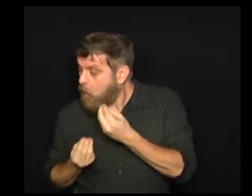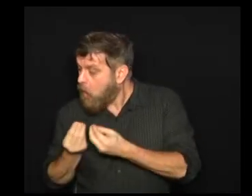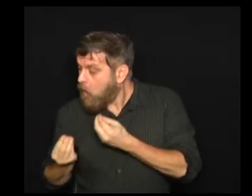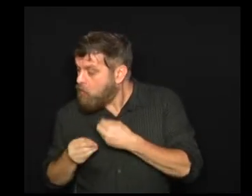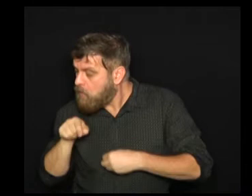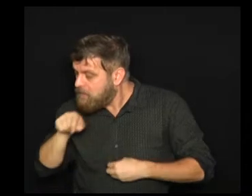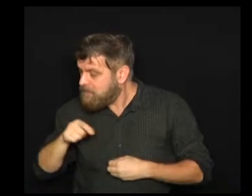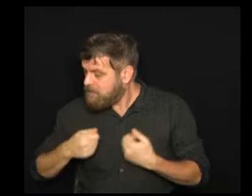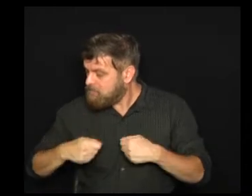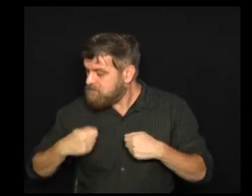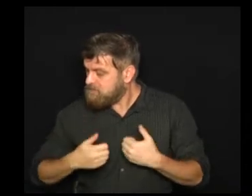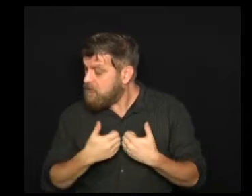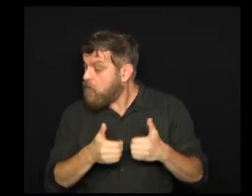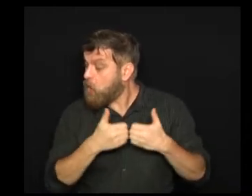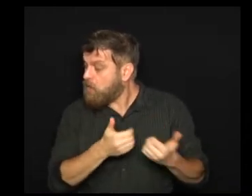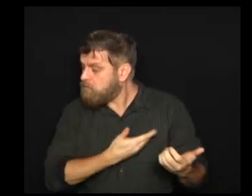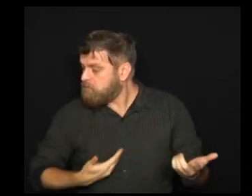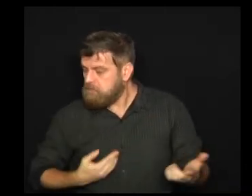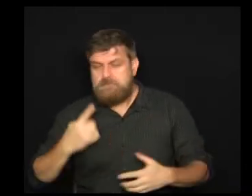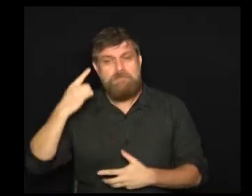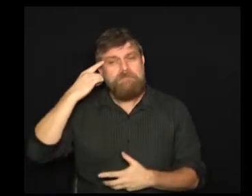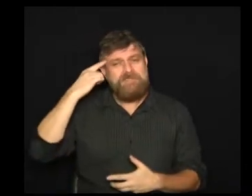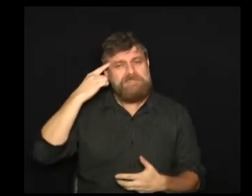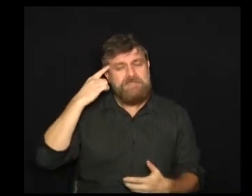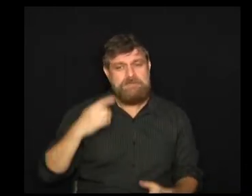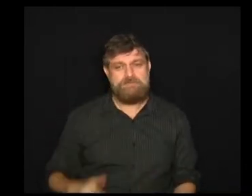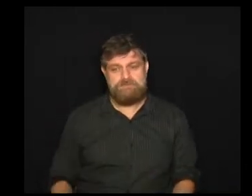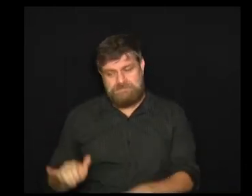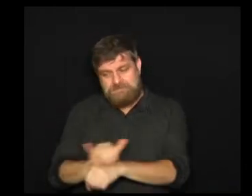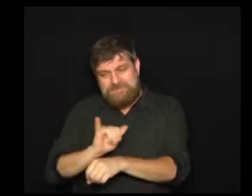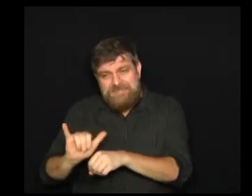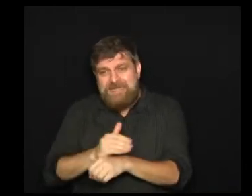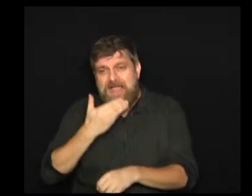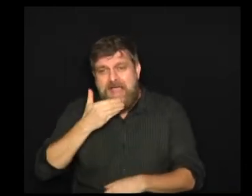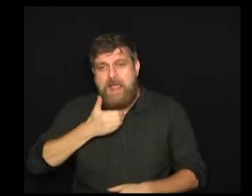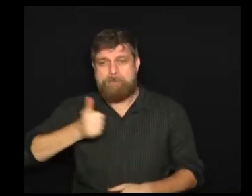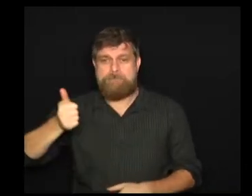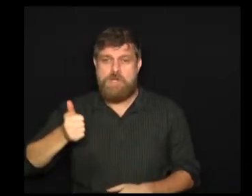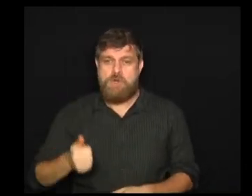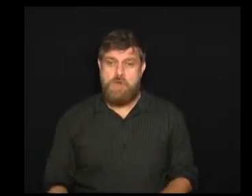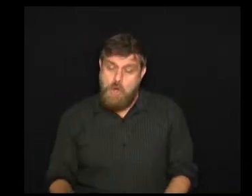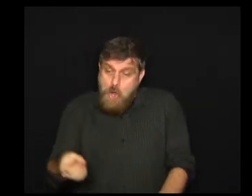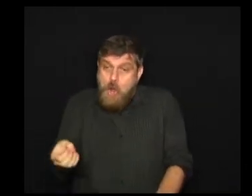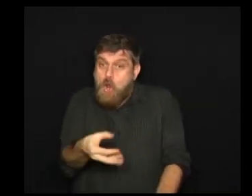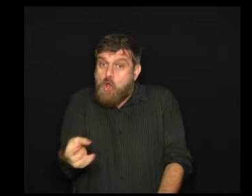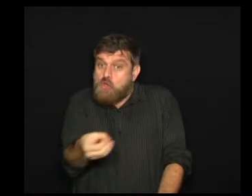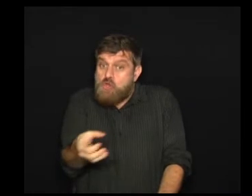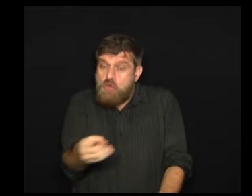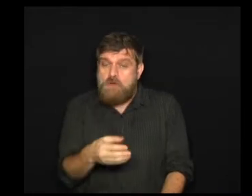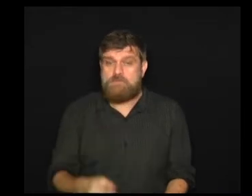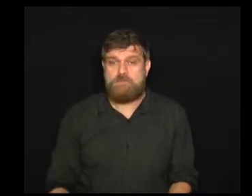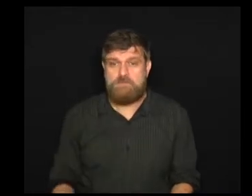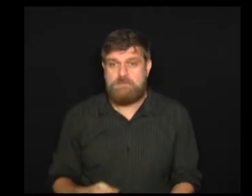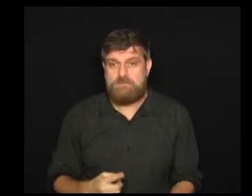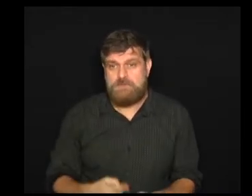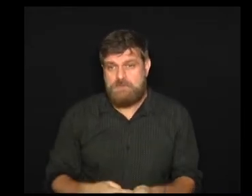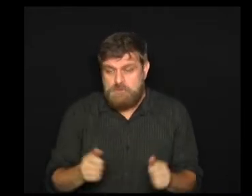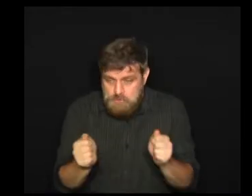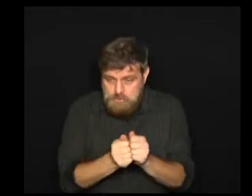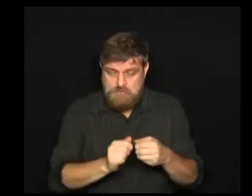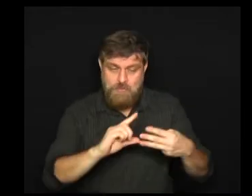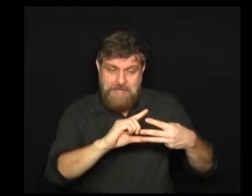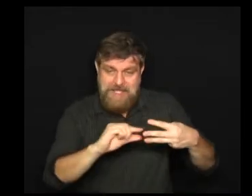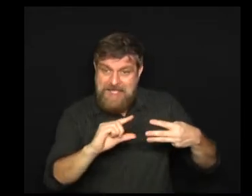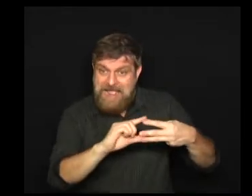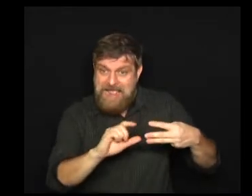público para poder pensar em um novo modal, a criação de um novo modal, isso junto com a INDEC